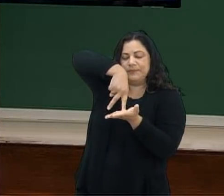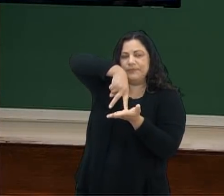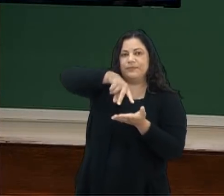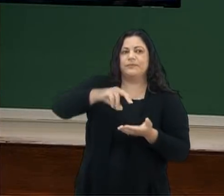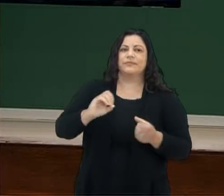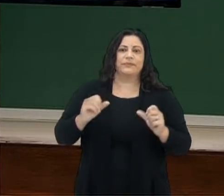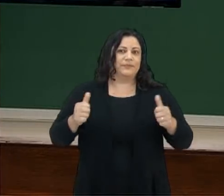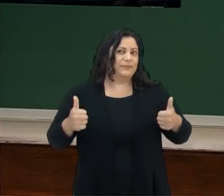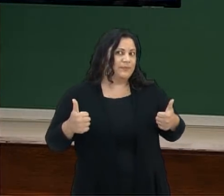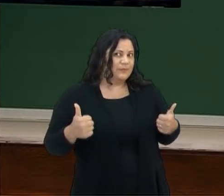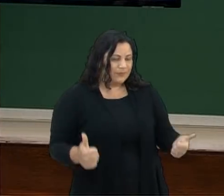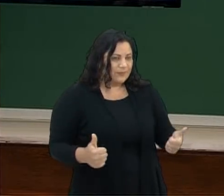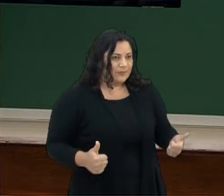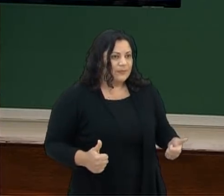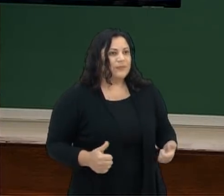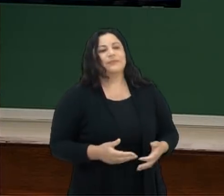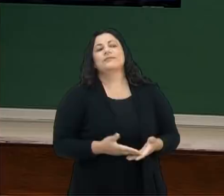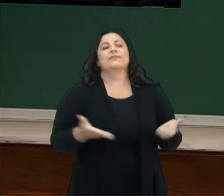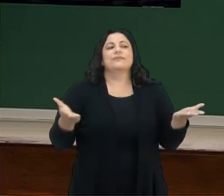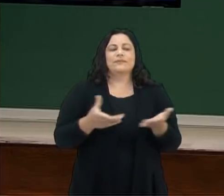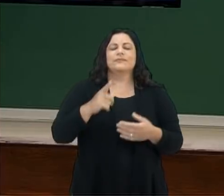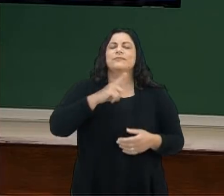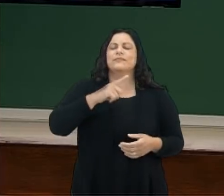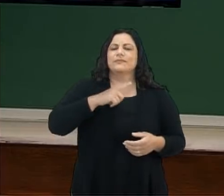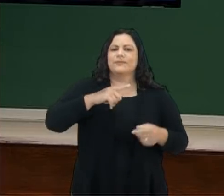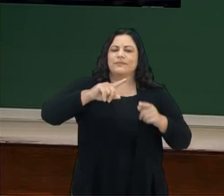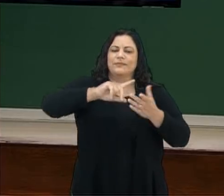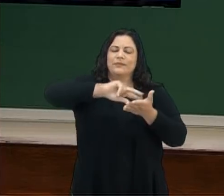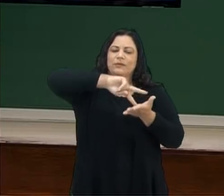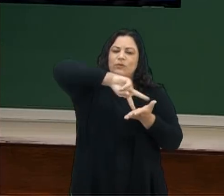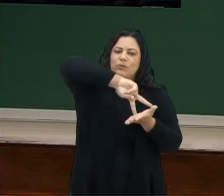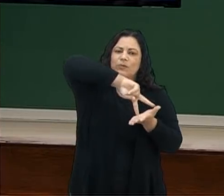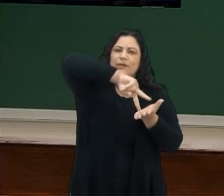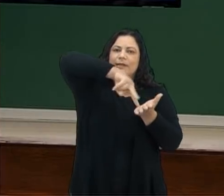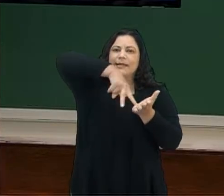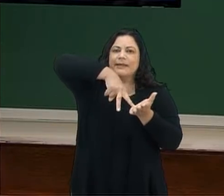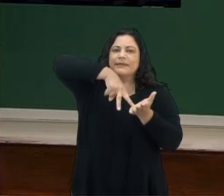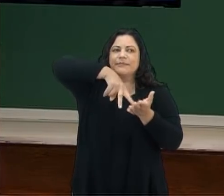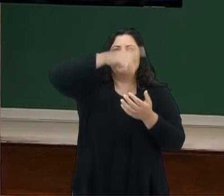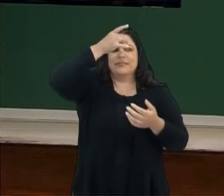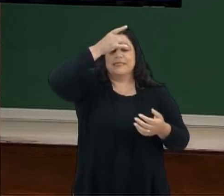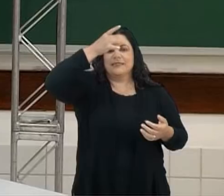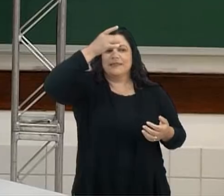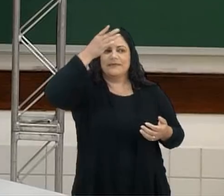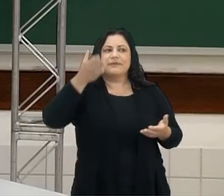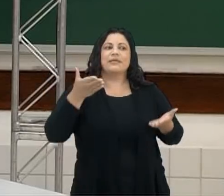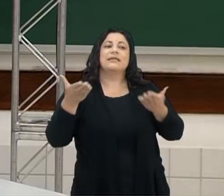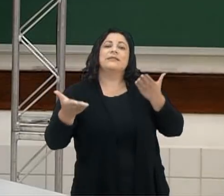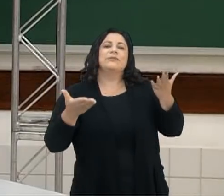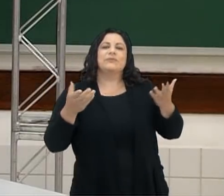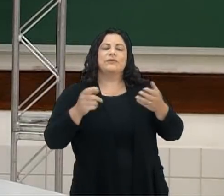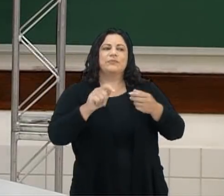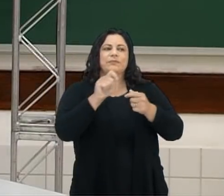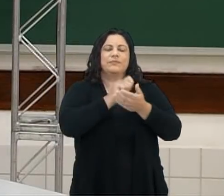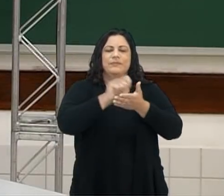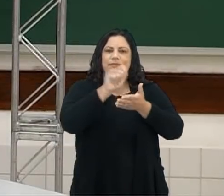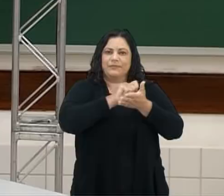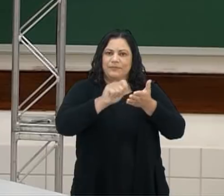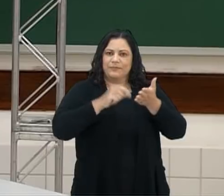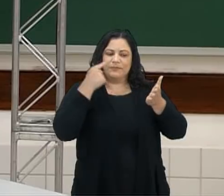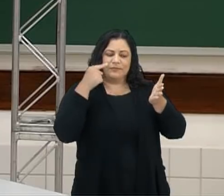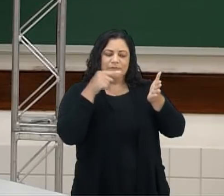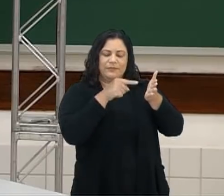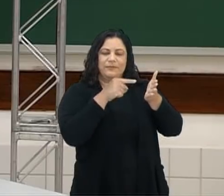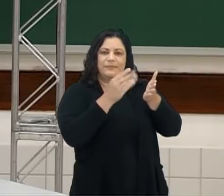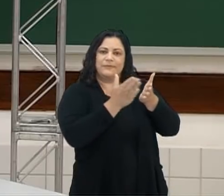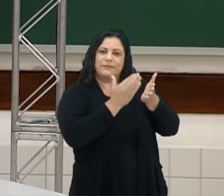triângulo, beleza? Então, aqui a gente já tem um lado aberto. Para fazer isso é mais fácil fazer o quê? Você pode marcar aqui no teu caderno. Vem aqui no seu